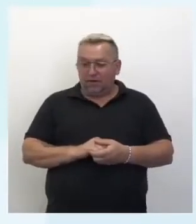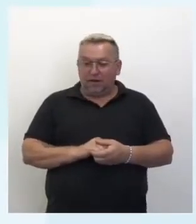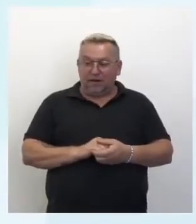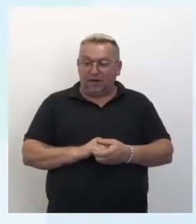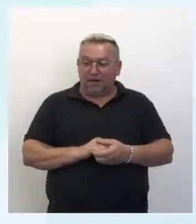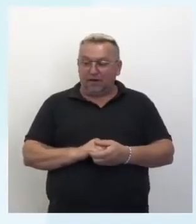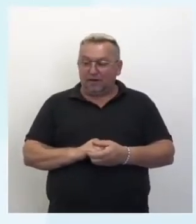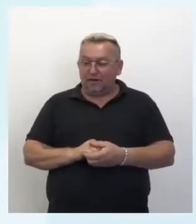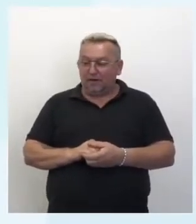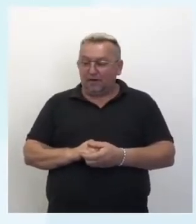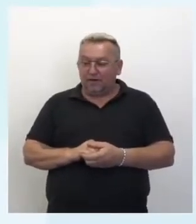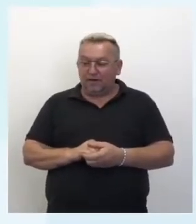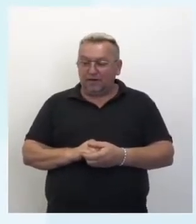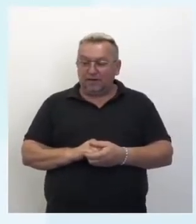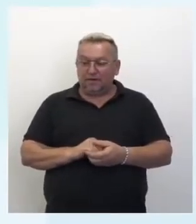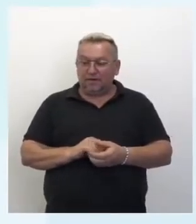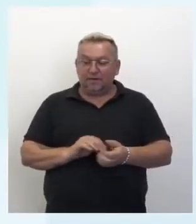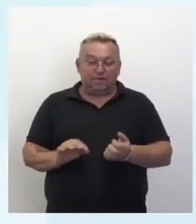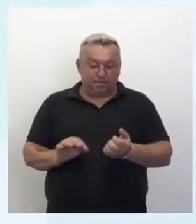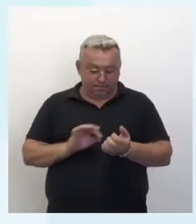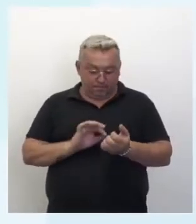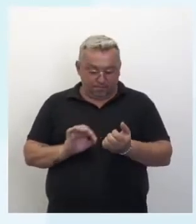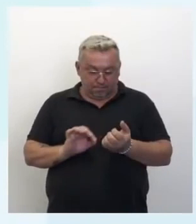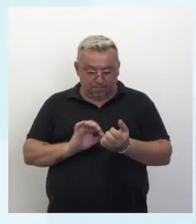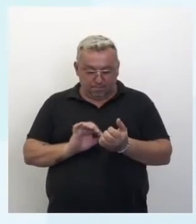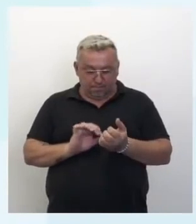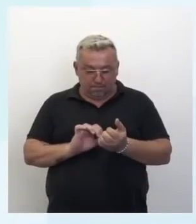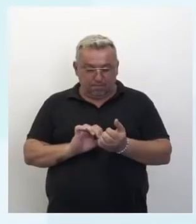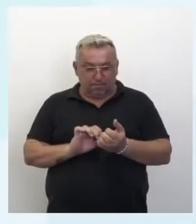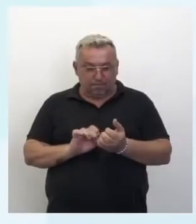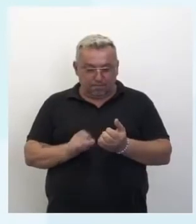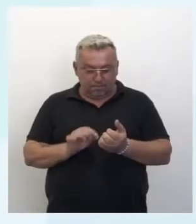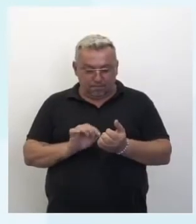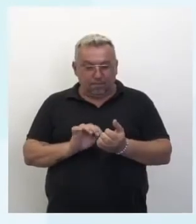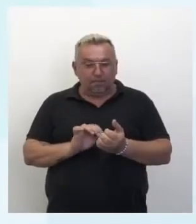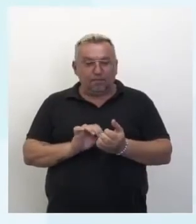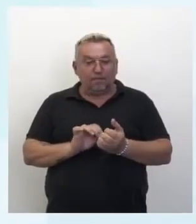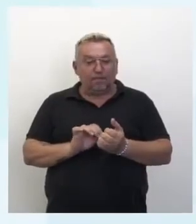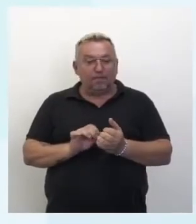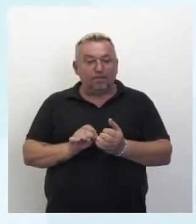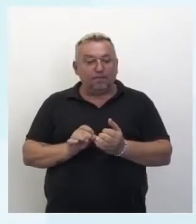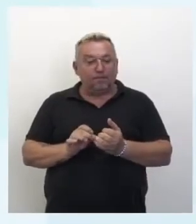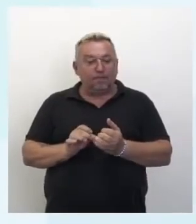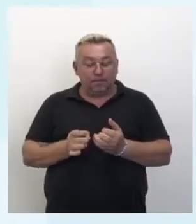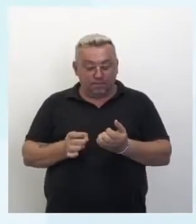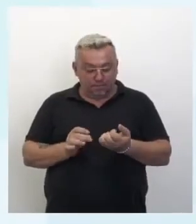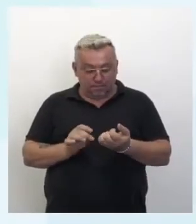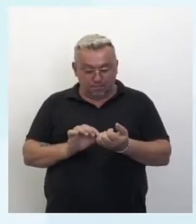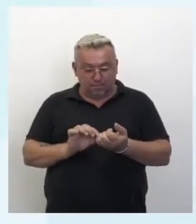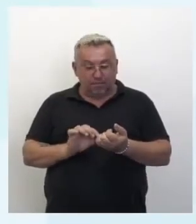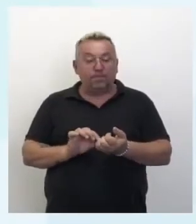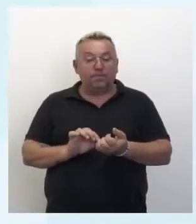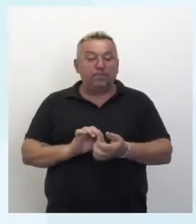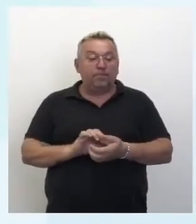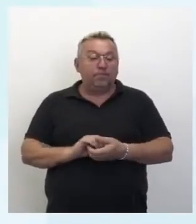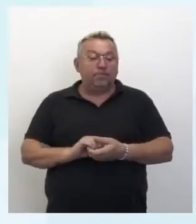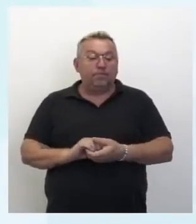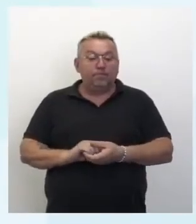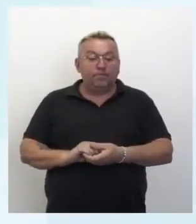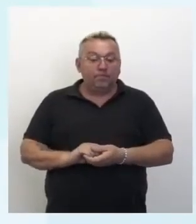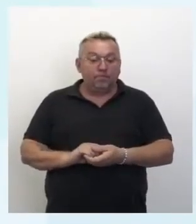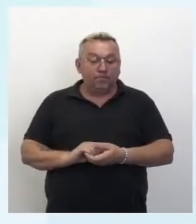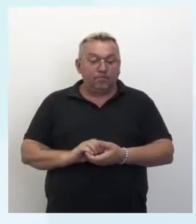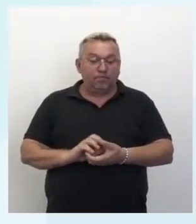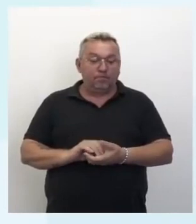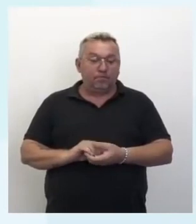birthday party? Ou me too, are you going to Maria's birthday party after? E a letter D, no, I'm not going to the party. No,